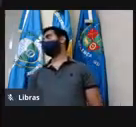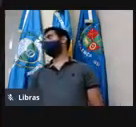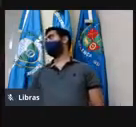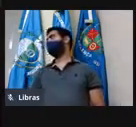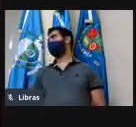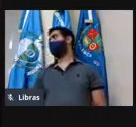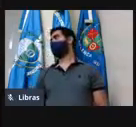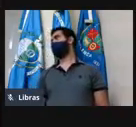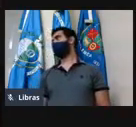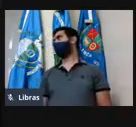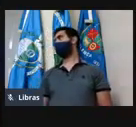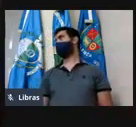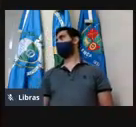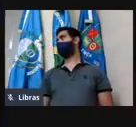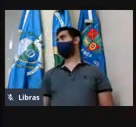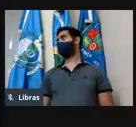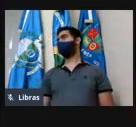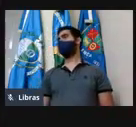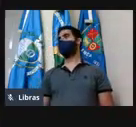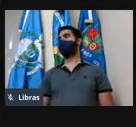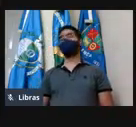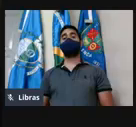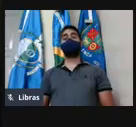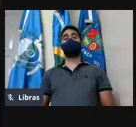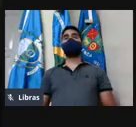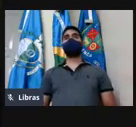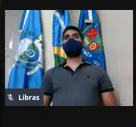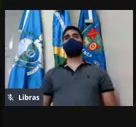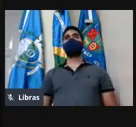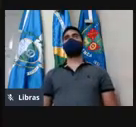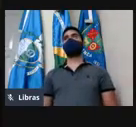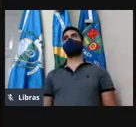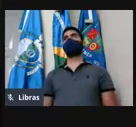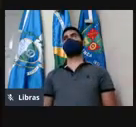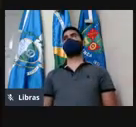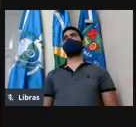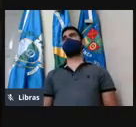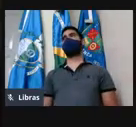A presença do vereador professor Rafael, por favor.